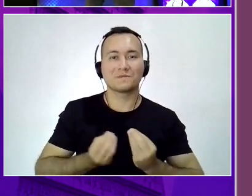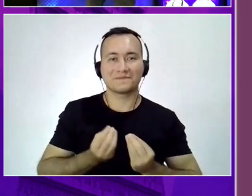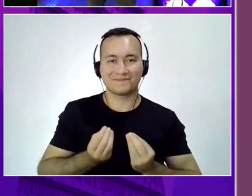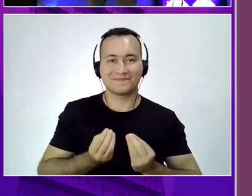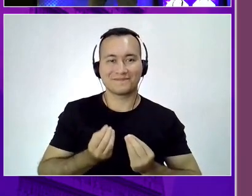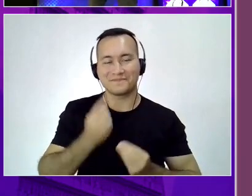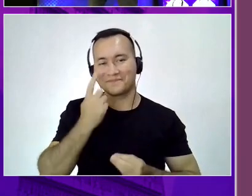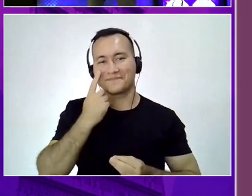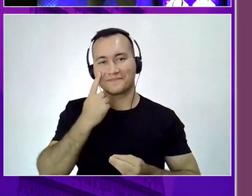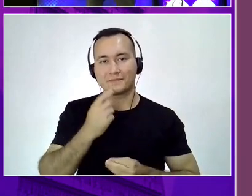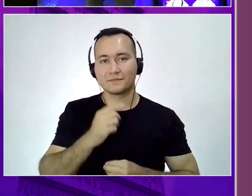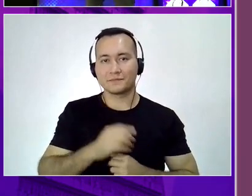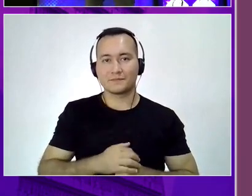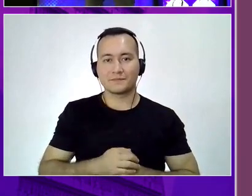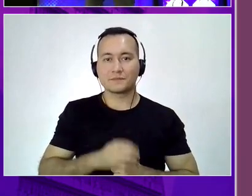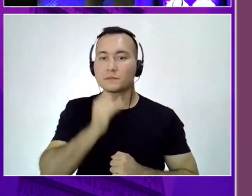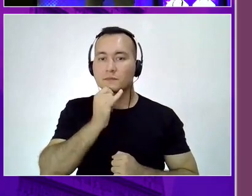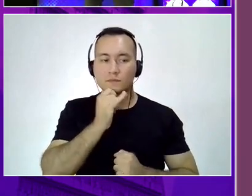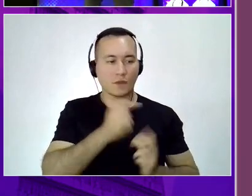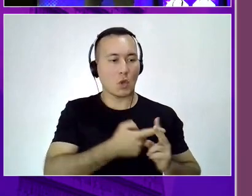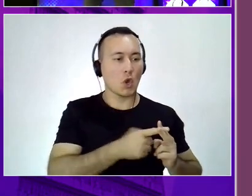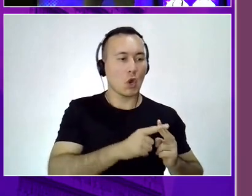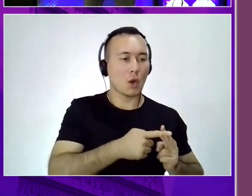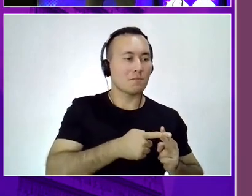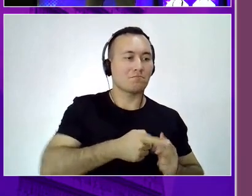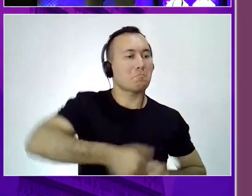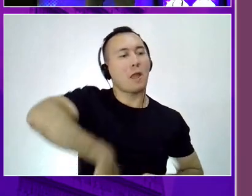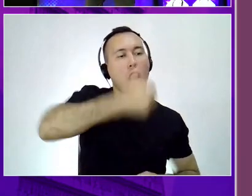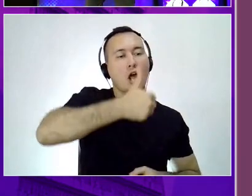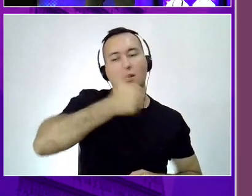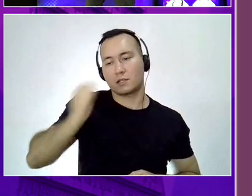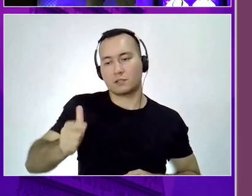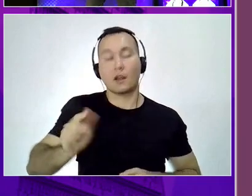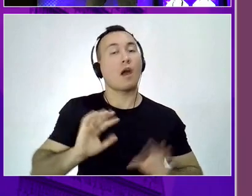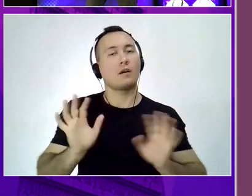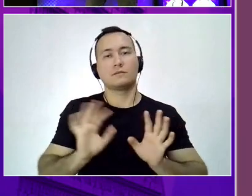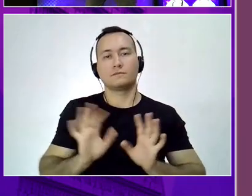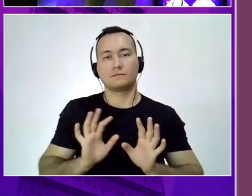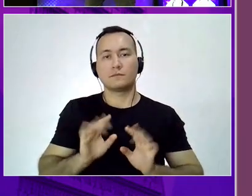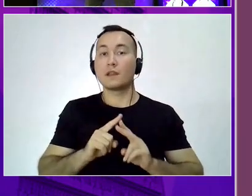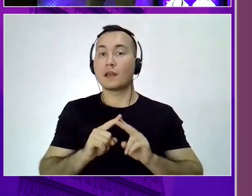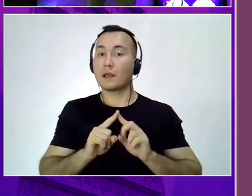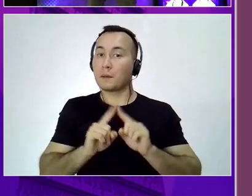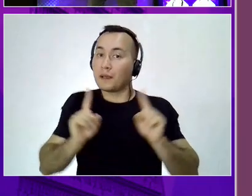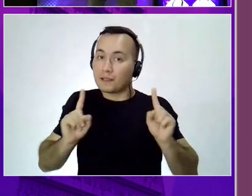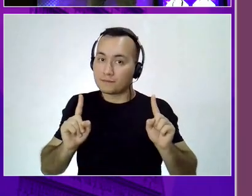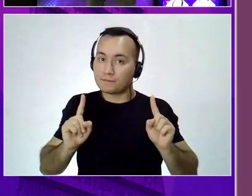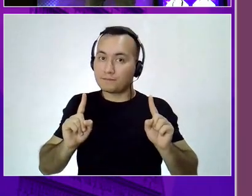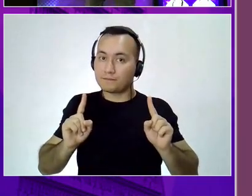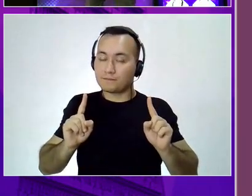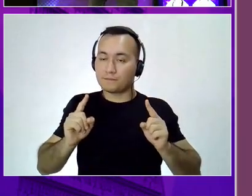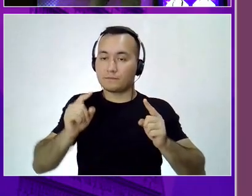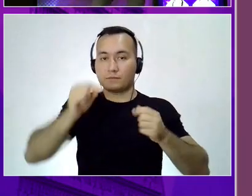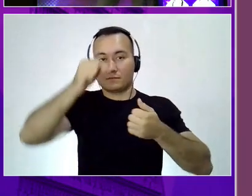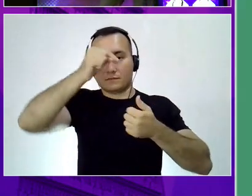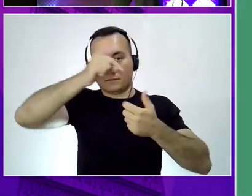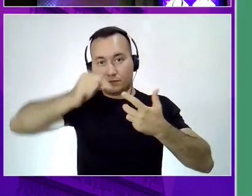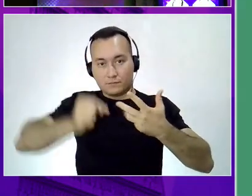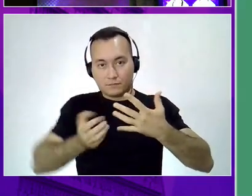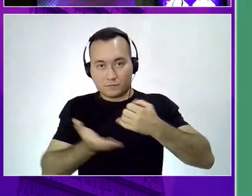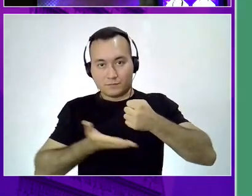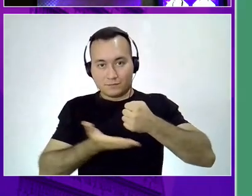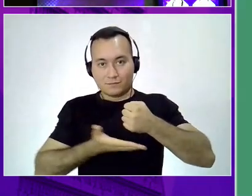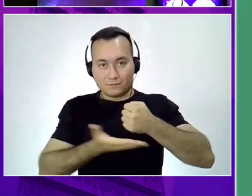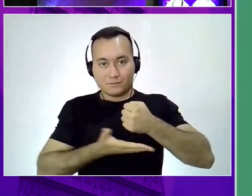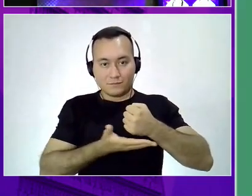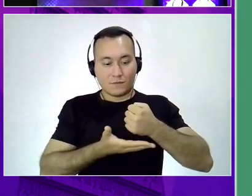CI/CD, beleza, tem uma ferramenta aqui legal, achei bacana, vou adotar ela. Tá, mas você já entende quais são os passos que você tem que fazer? Normalmente, a gente acaba pulando